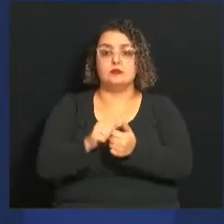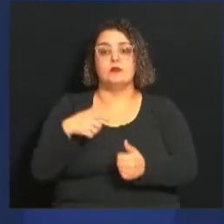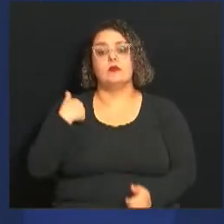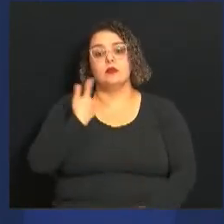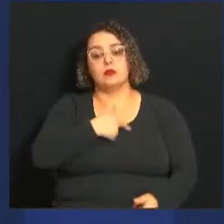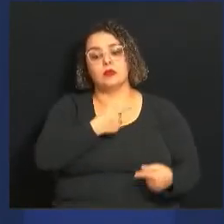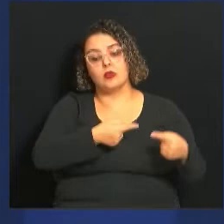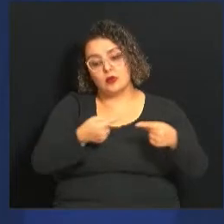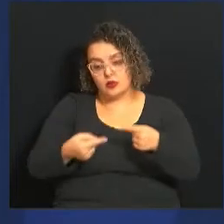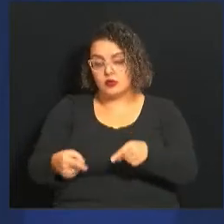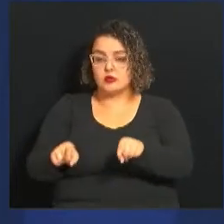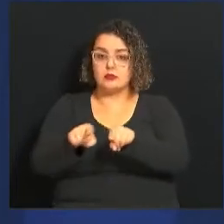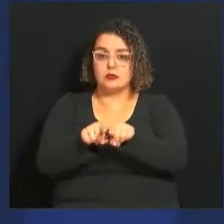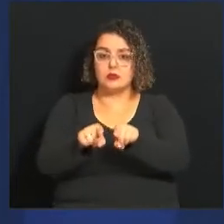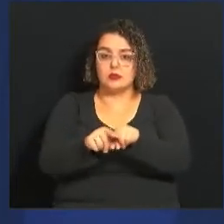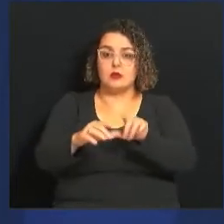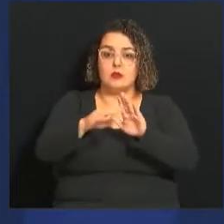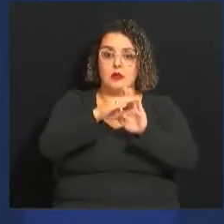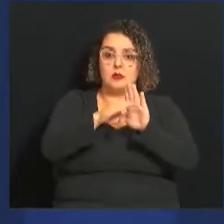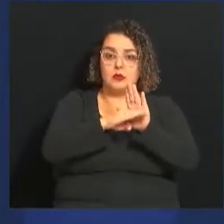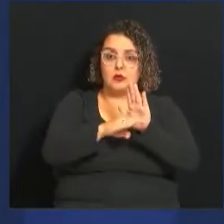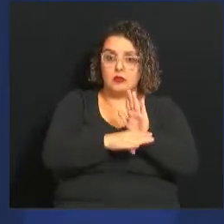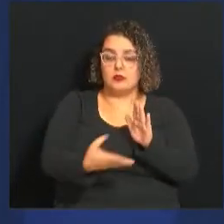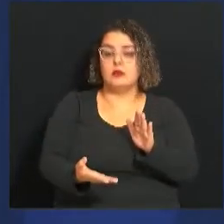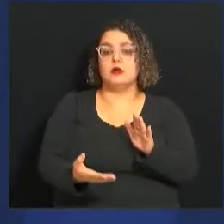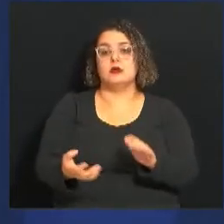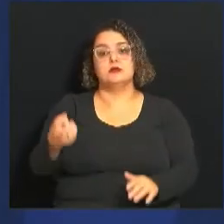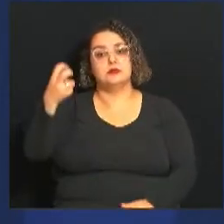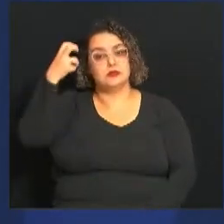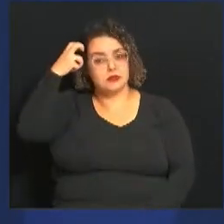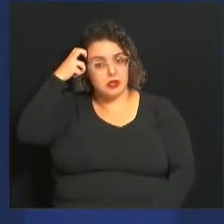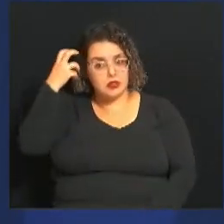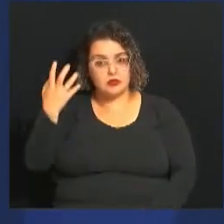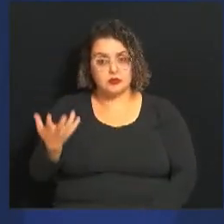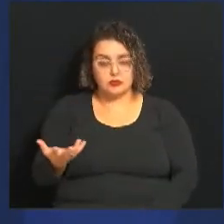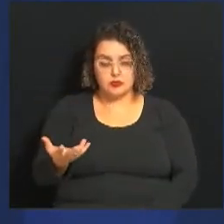também. A gente discutiu a pauta, por exemplo, a pauta da cultura, né?